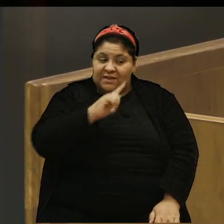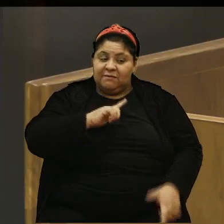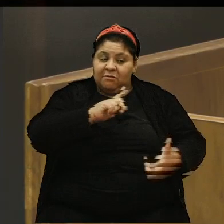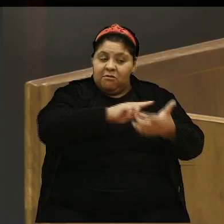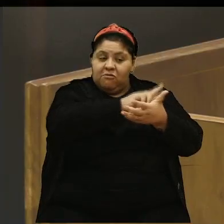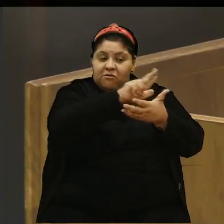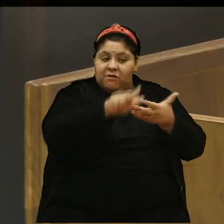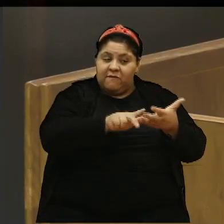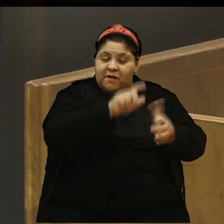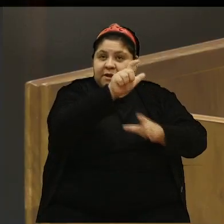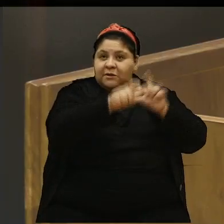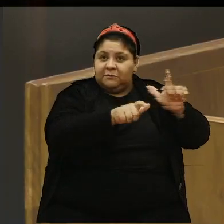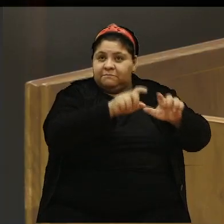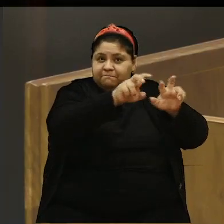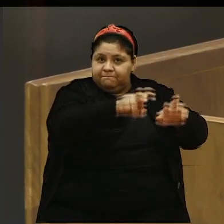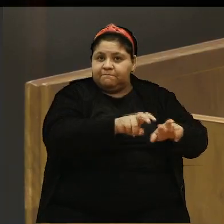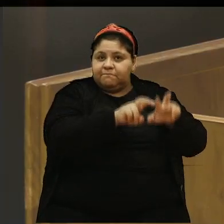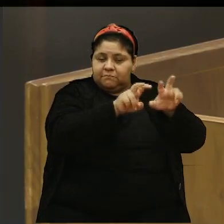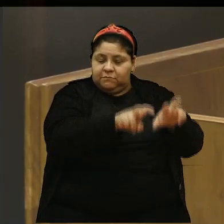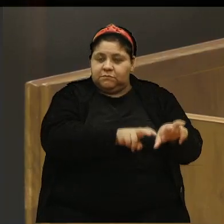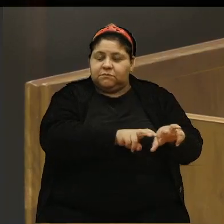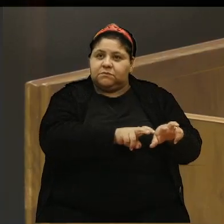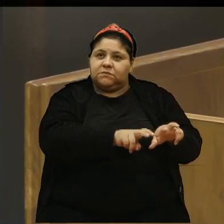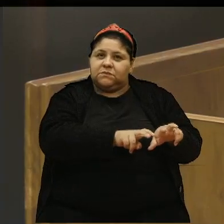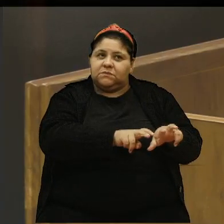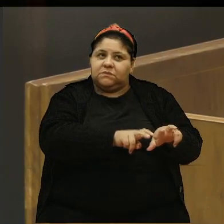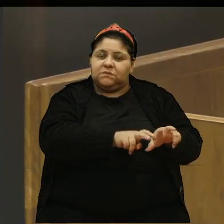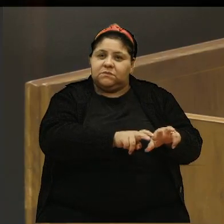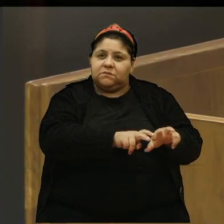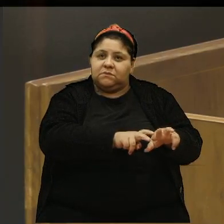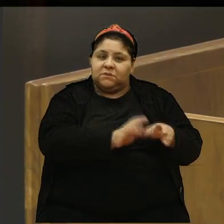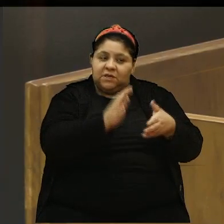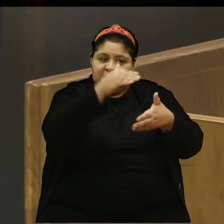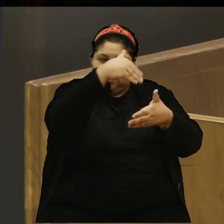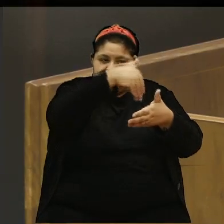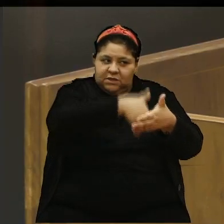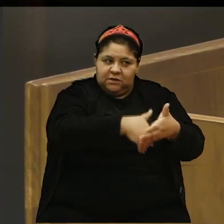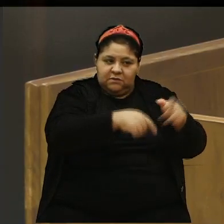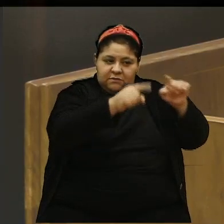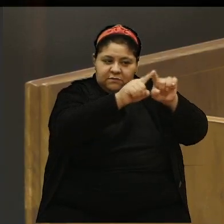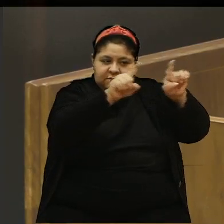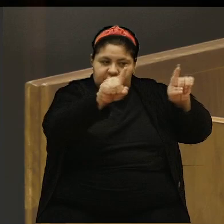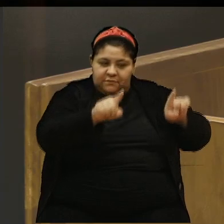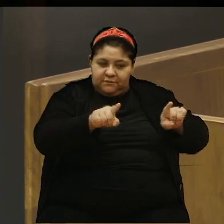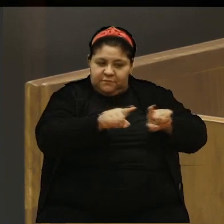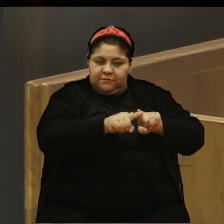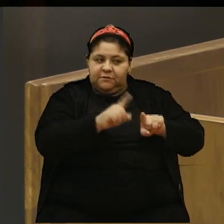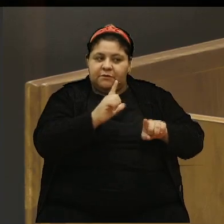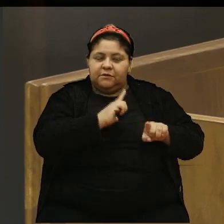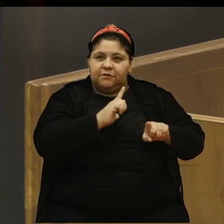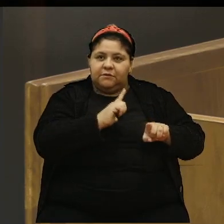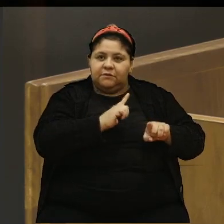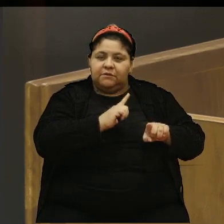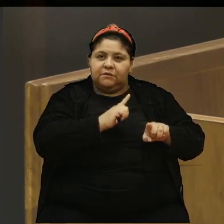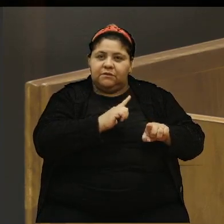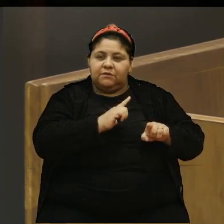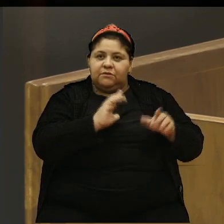produtores rurais que estão dentro dessas bacias, tem vários produtores rurais que já